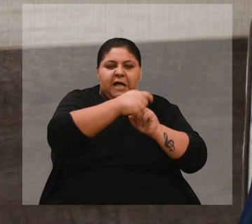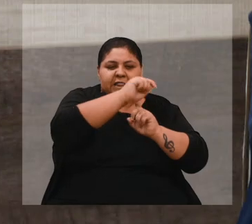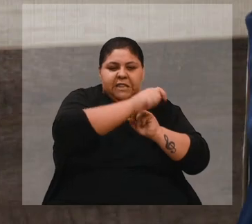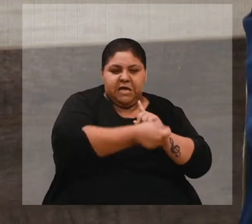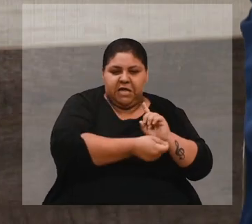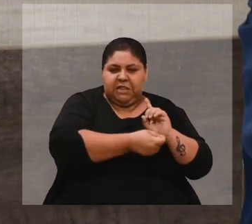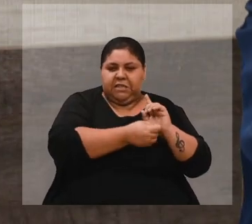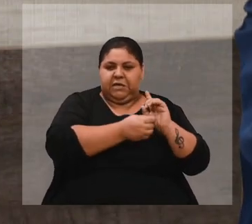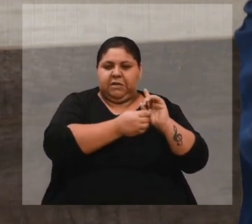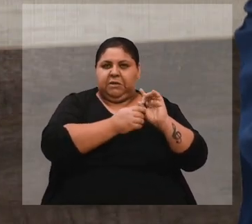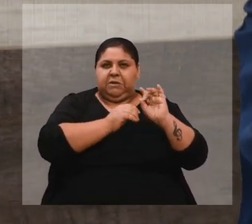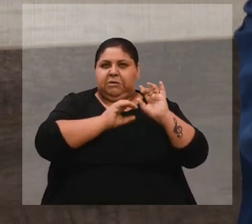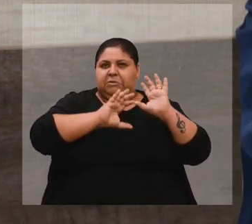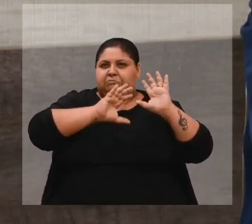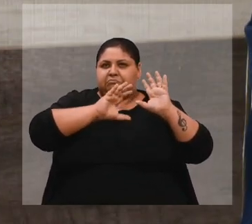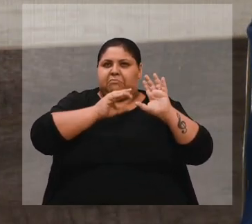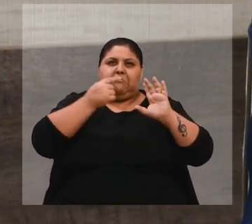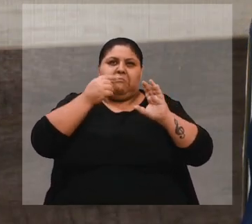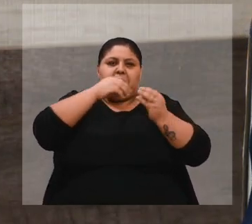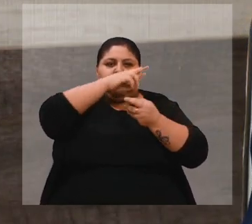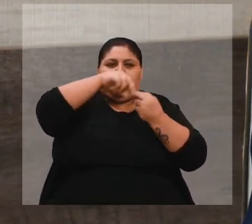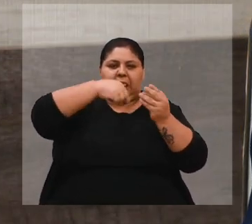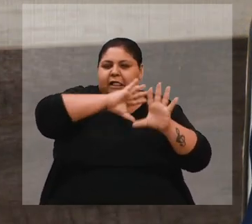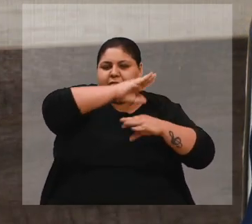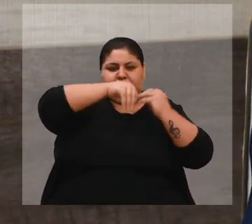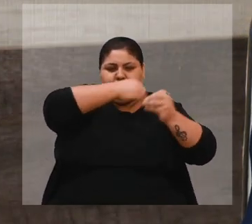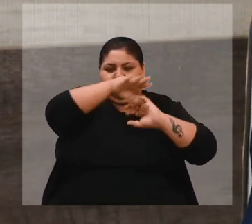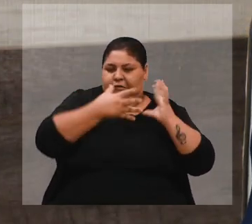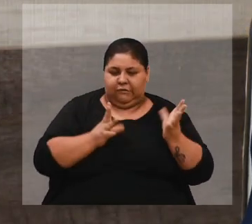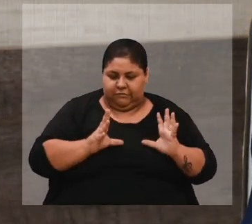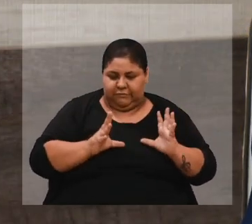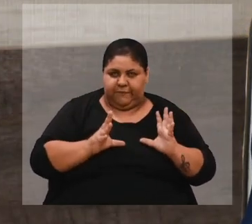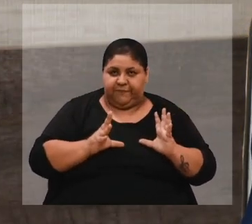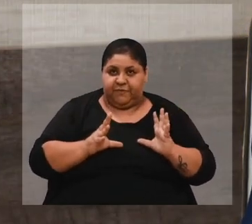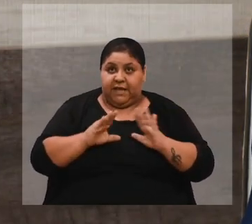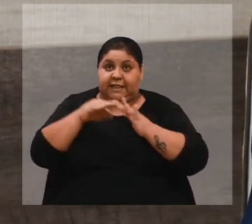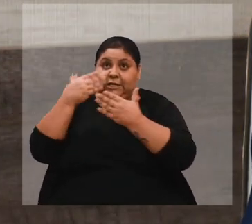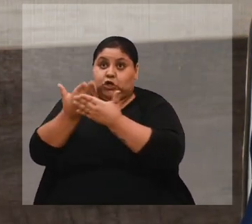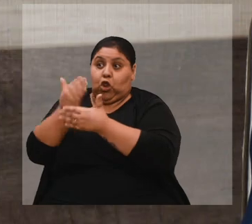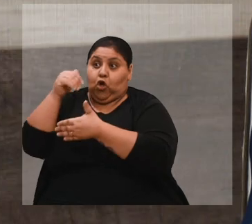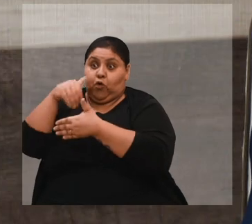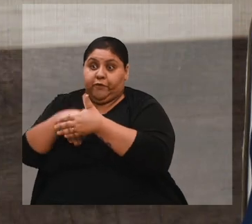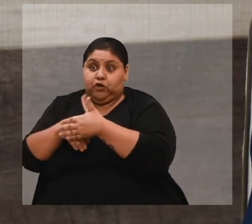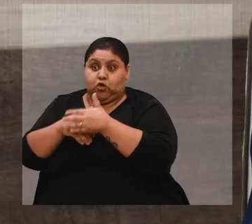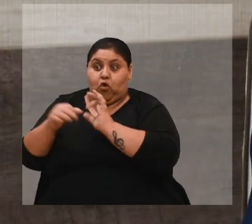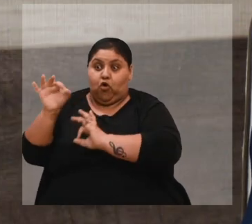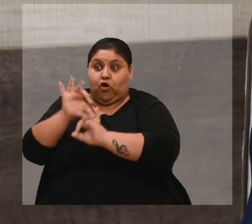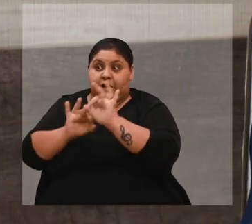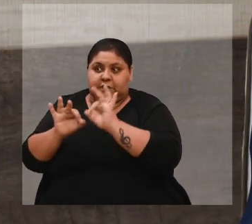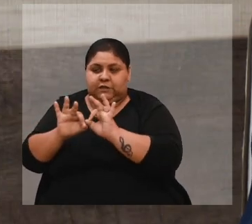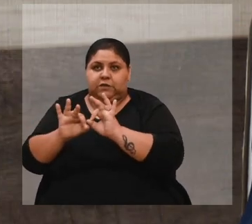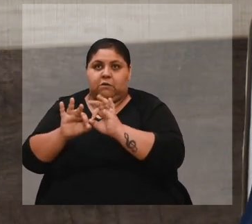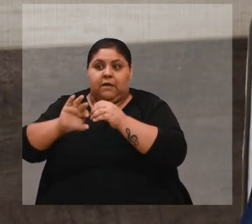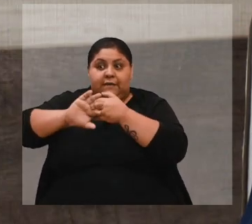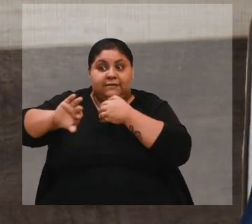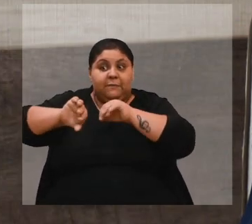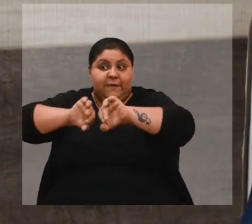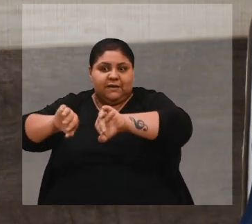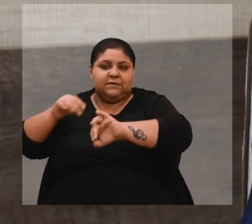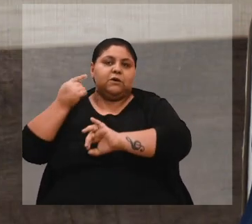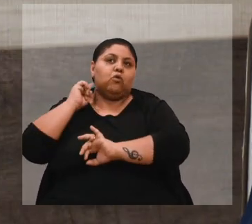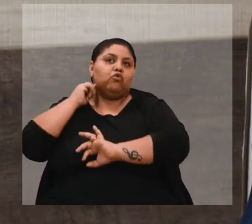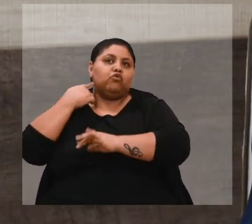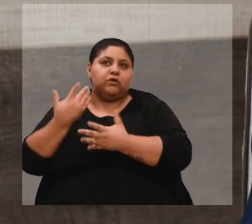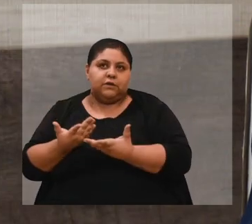casca de banana com saco plástico, era lixo. E nas escolas começou a educação ambiental do lixo seletivo, do lixo